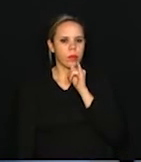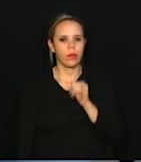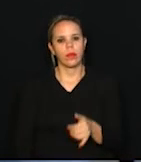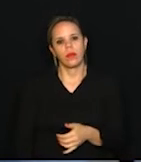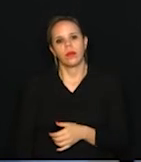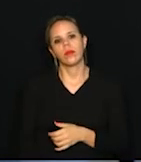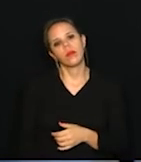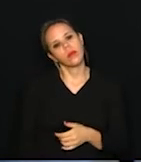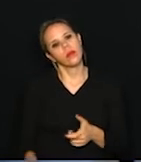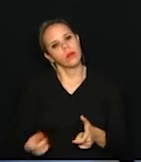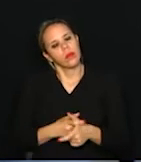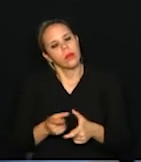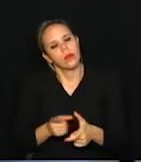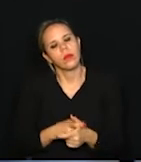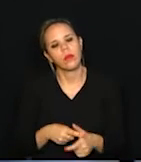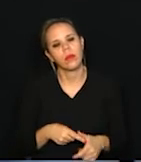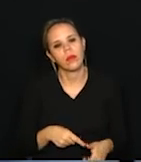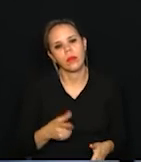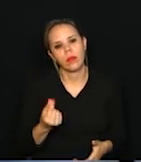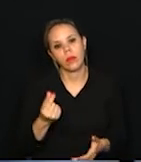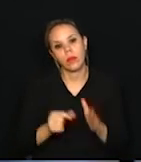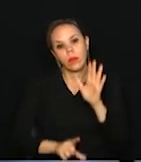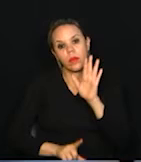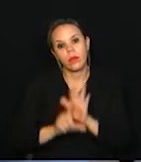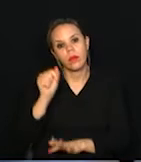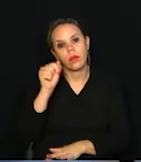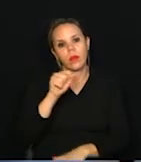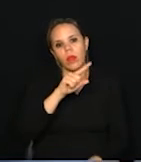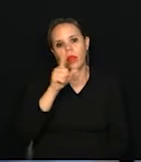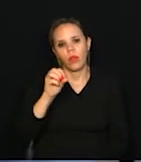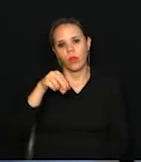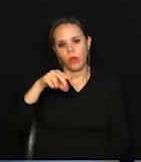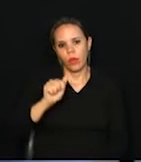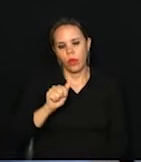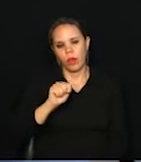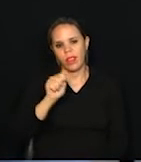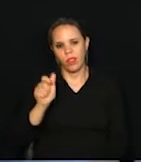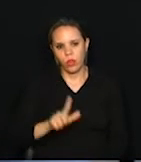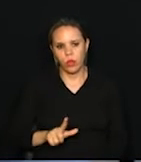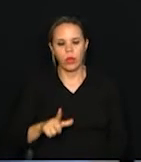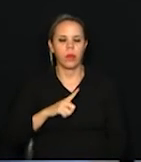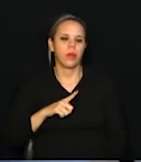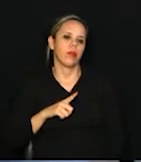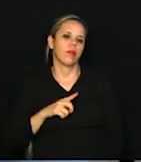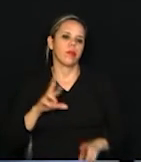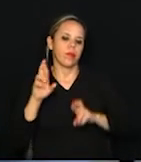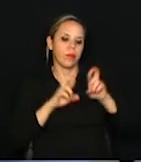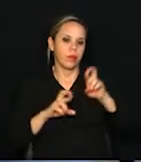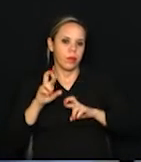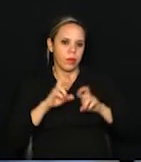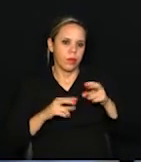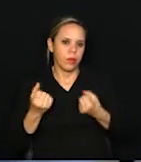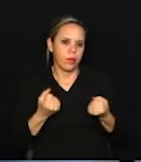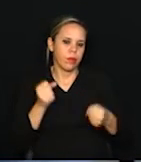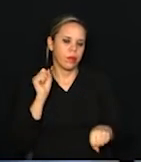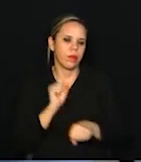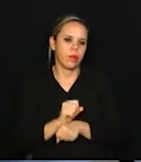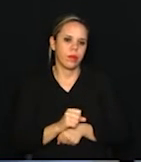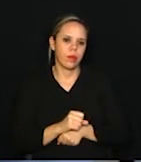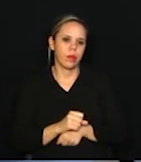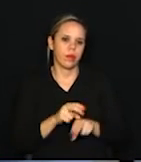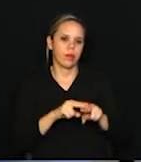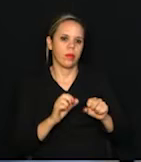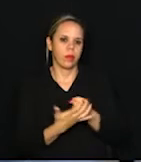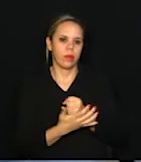temos de zona azul, receitas que nós temos de inspeção veicular. Até a inspeção veicular foi paralisada